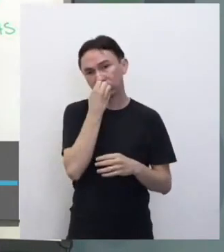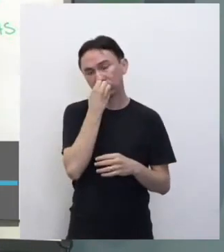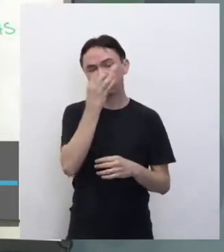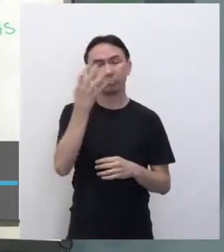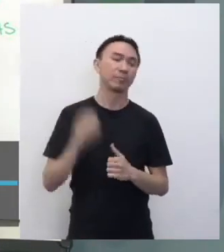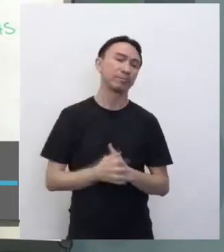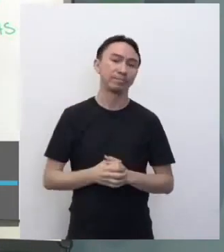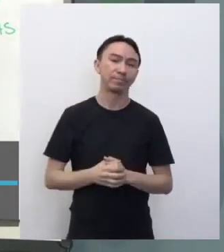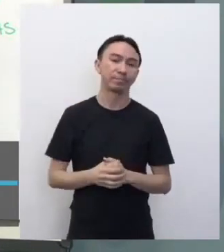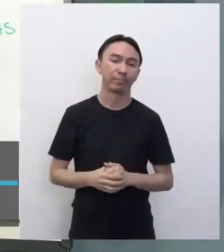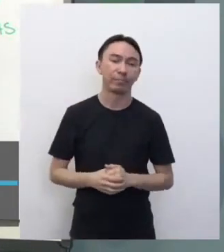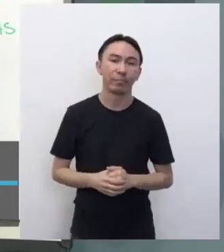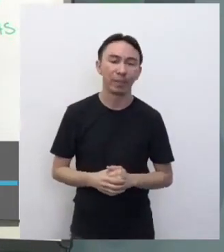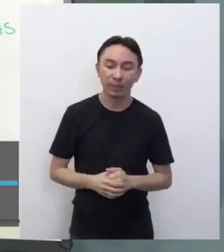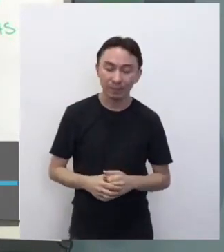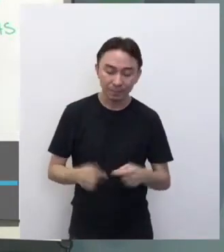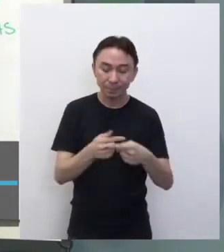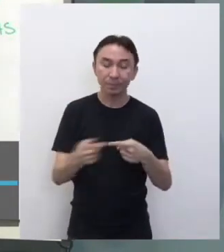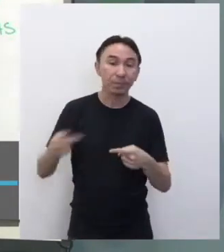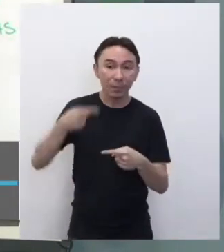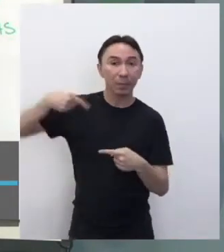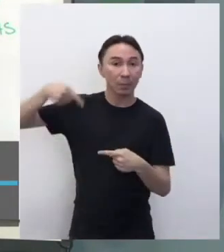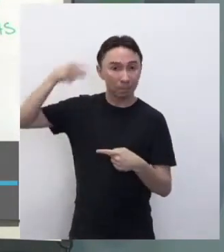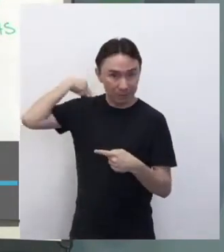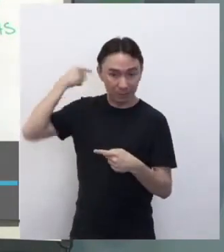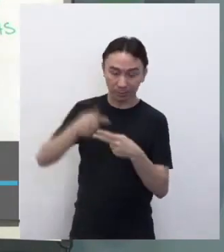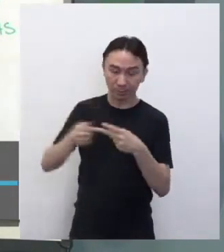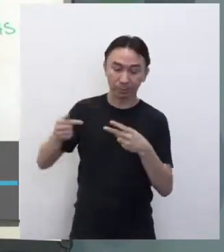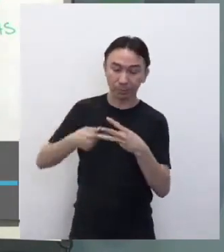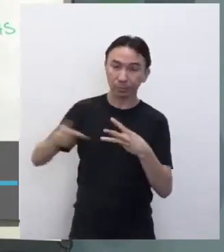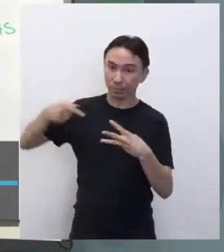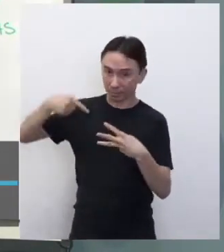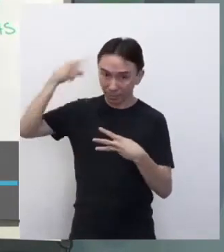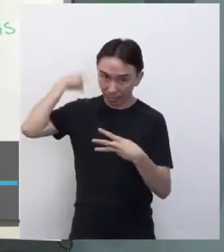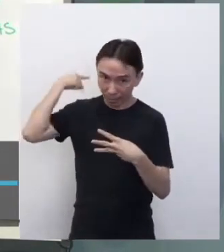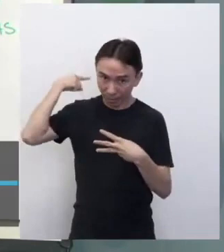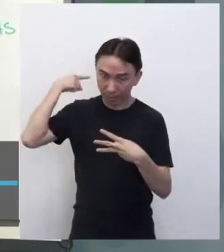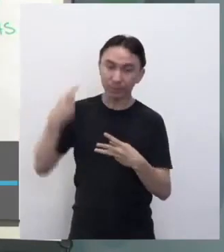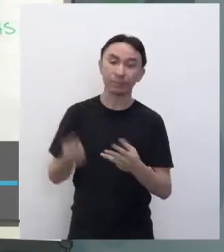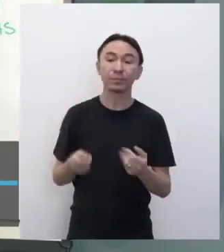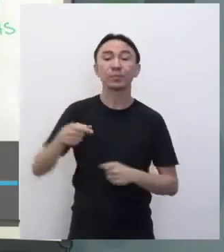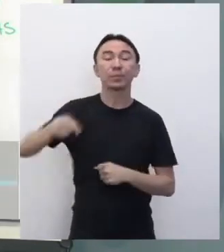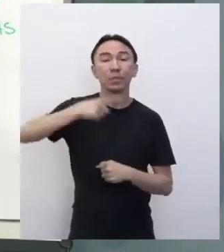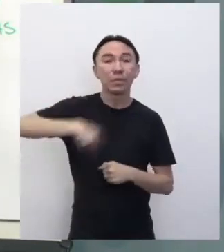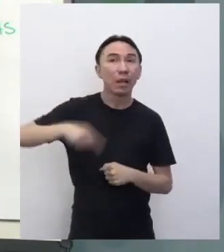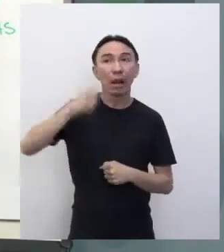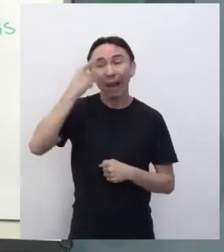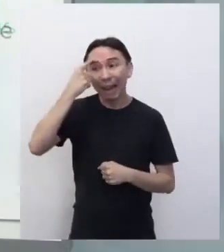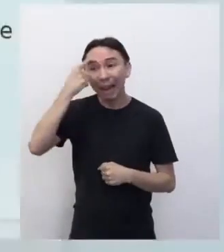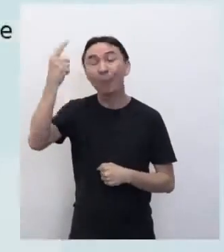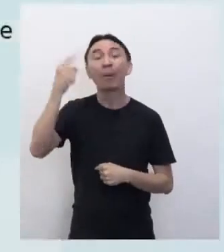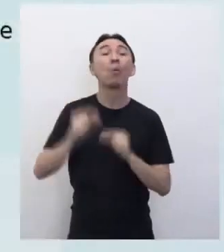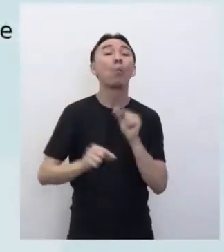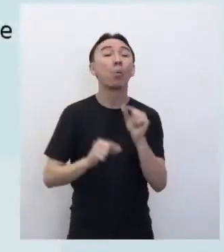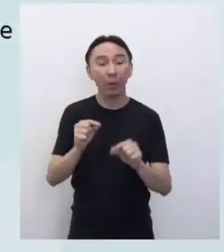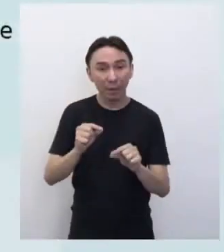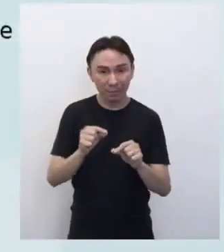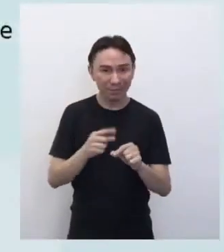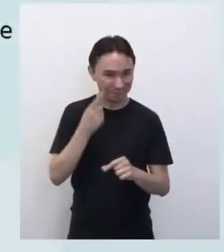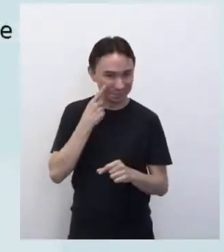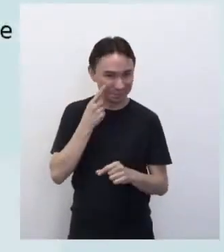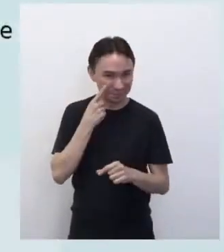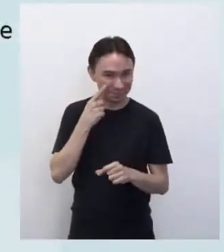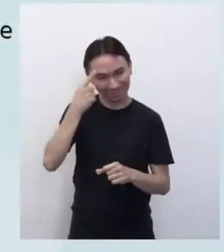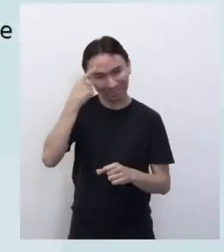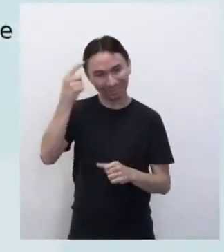Na nossa aula passada, fazendo uma pequena revisão, né, 3 semanas atrás, vamos ver o que a gente lembra, né, Ed? A gente tem lá, last